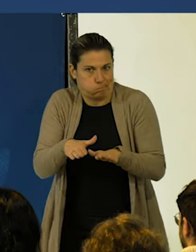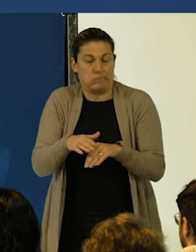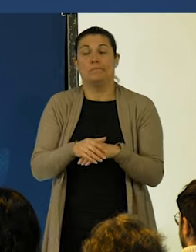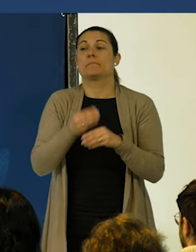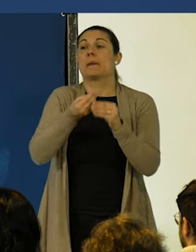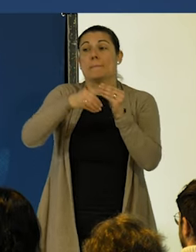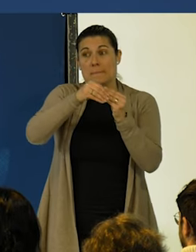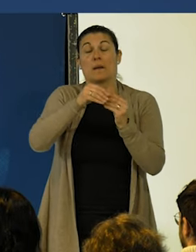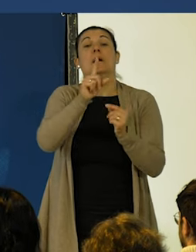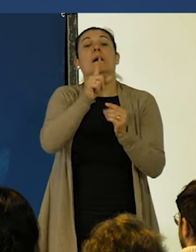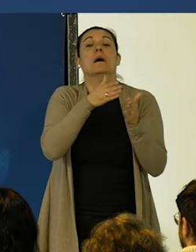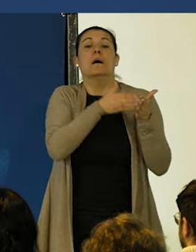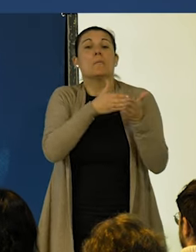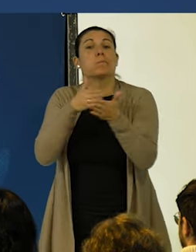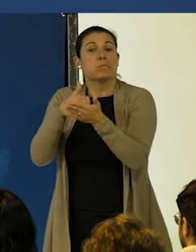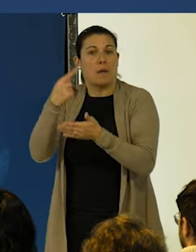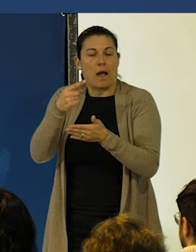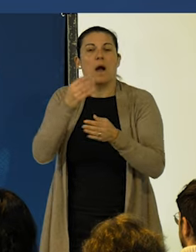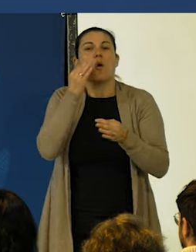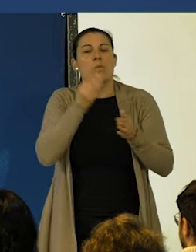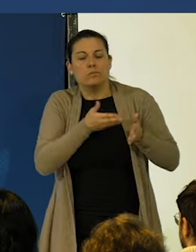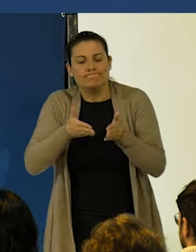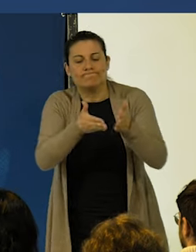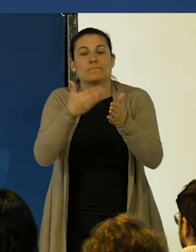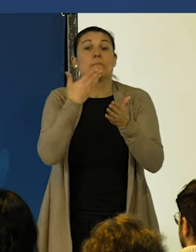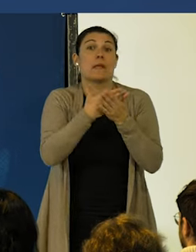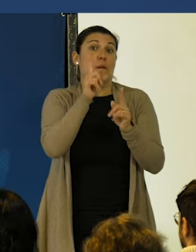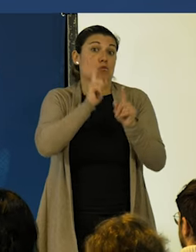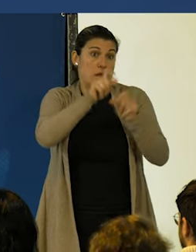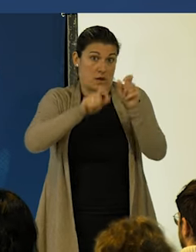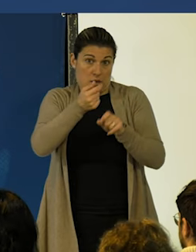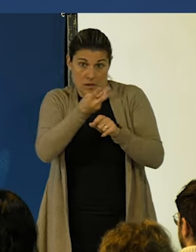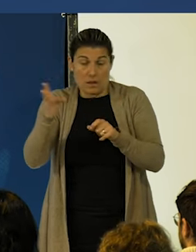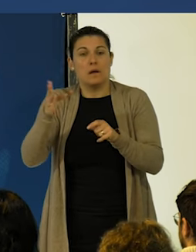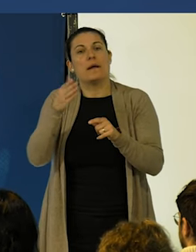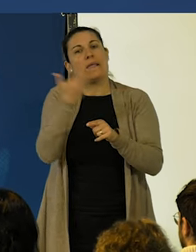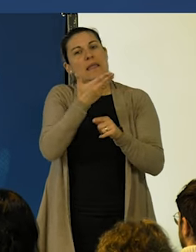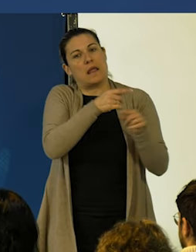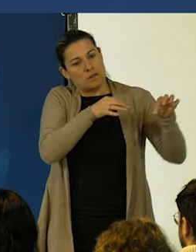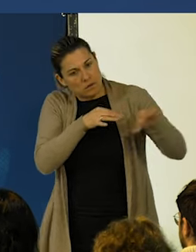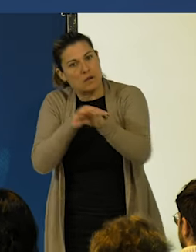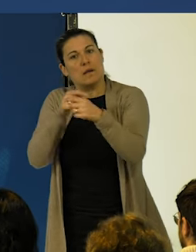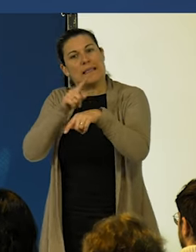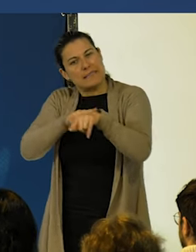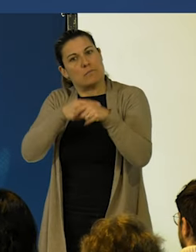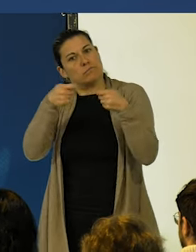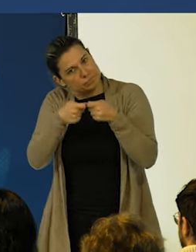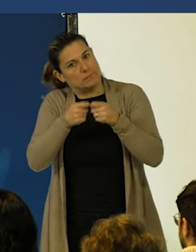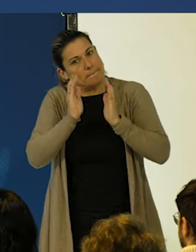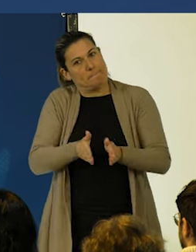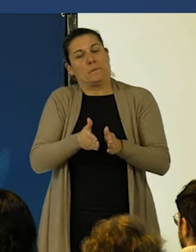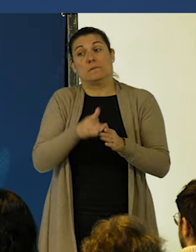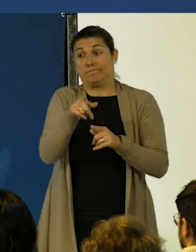também os obstáculos aos reencaminhamentos que permitem que as mulheres acedam a este direito a tempo. E tudo